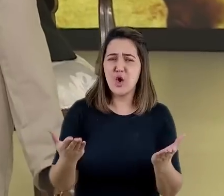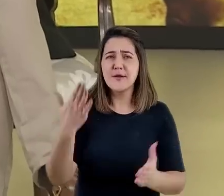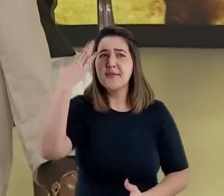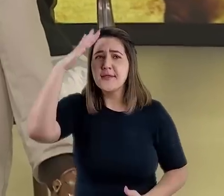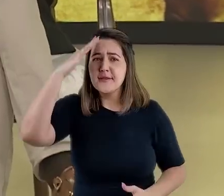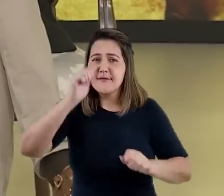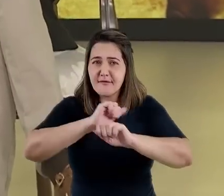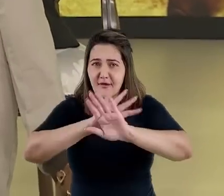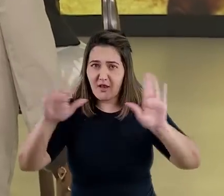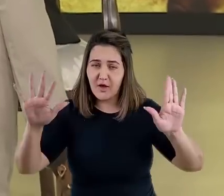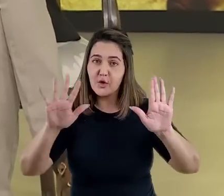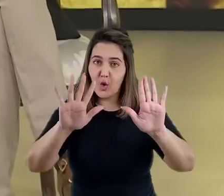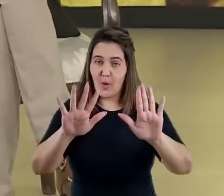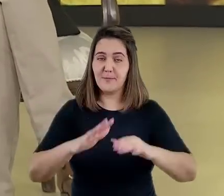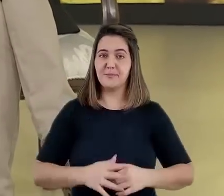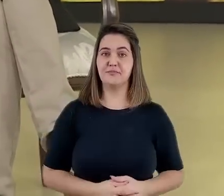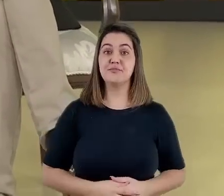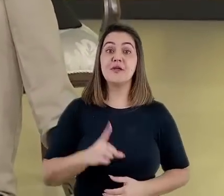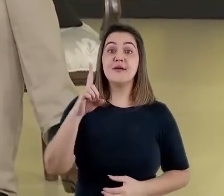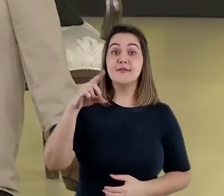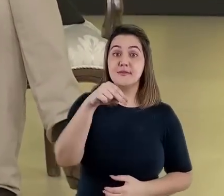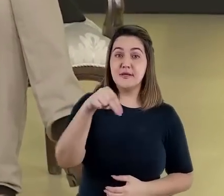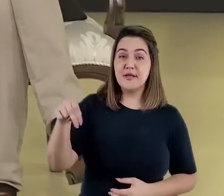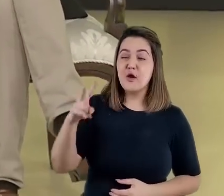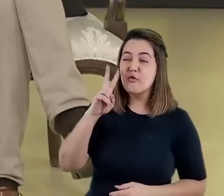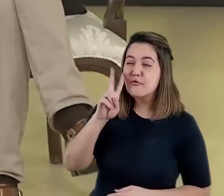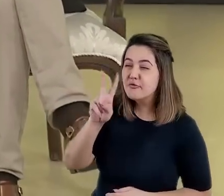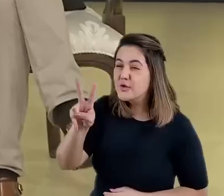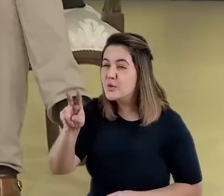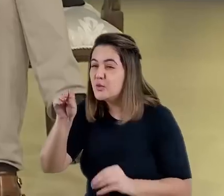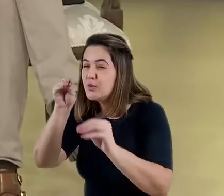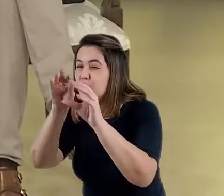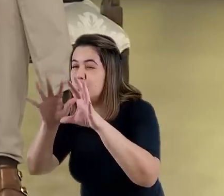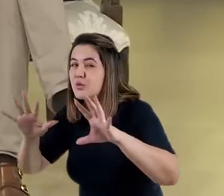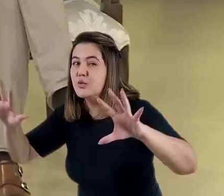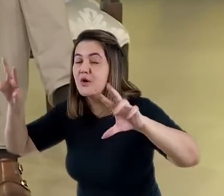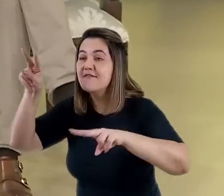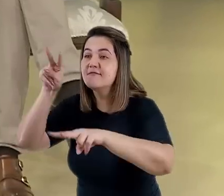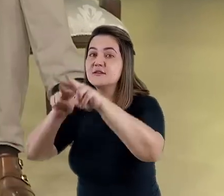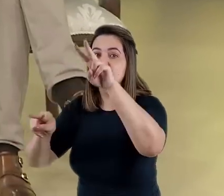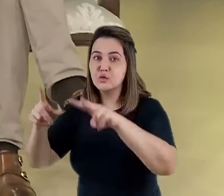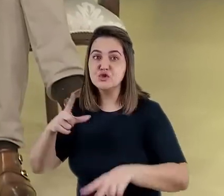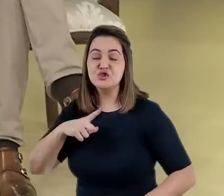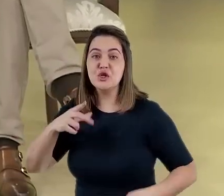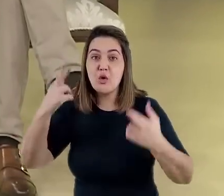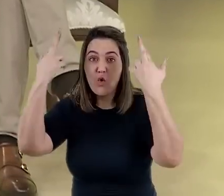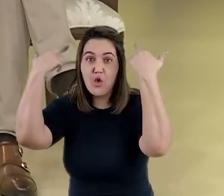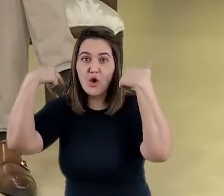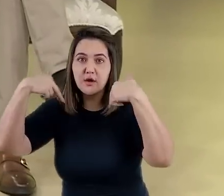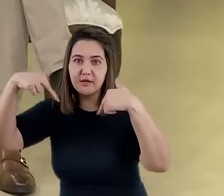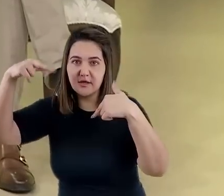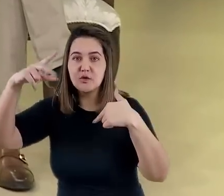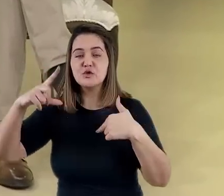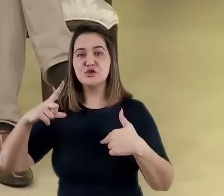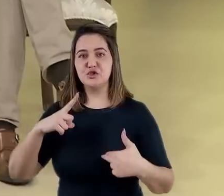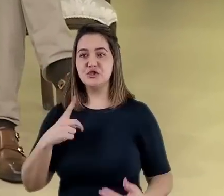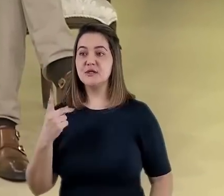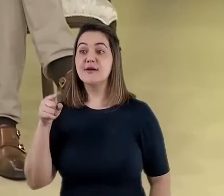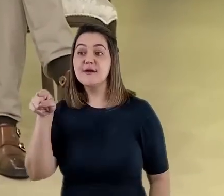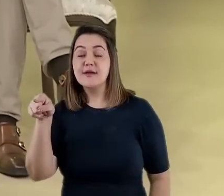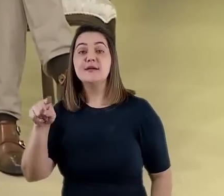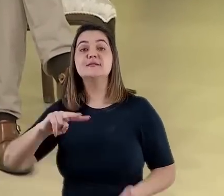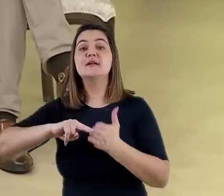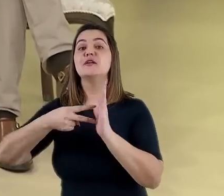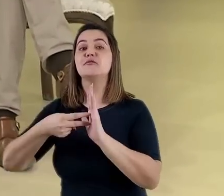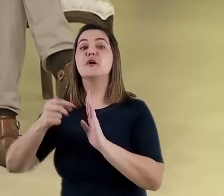nós vimos até aqui nesta parte da Bíblia. Em sua visão, Daniel tinha visto, você se lembra, um carneiro que representava